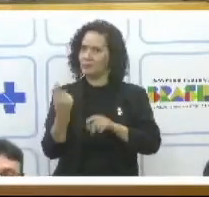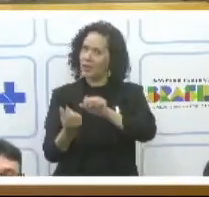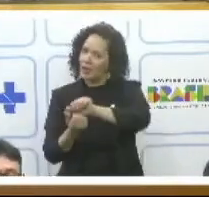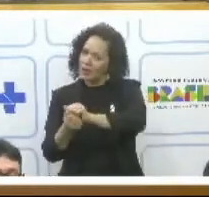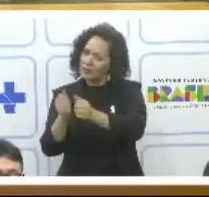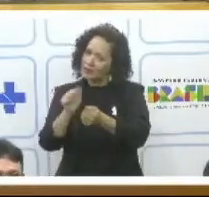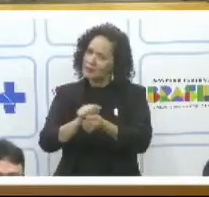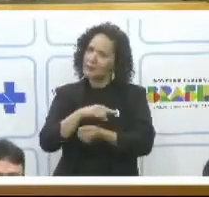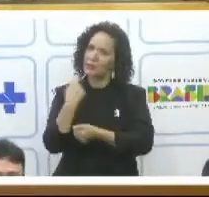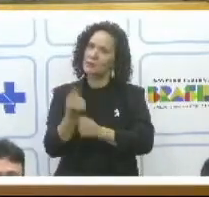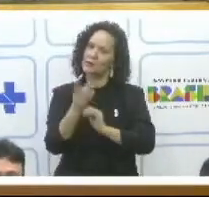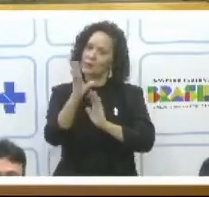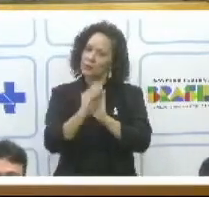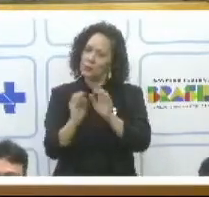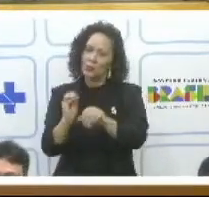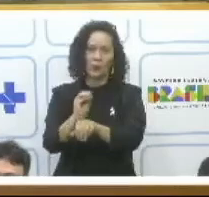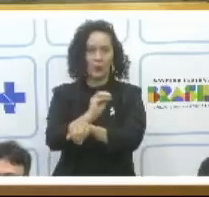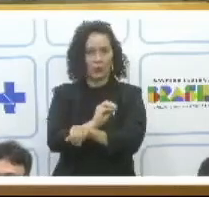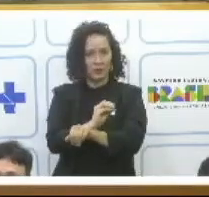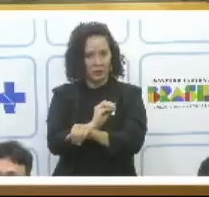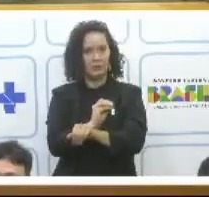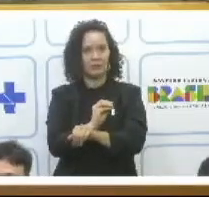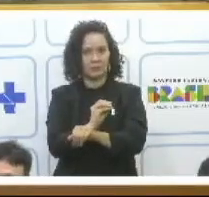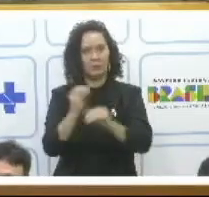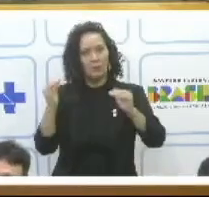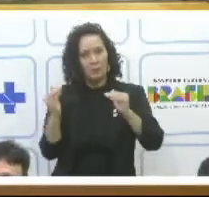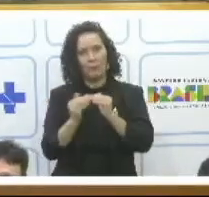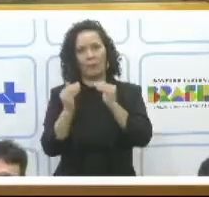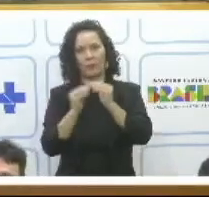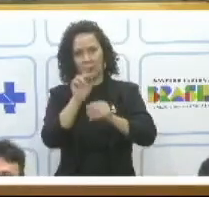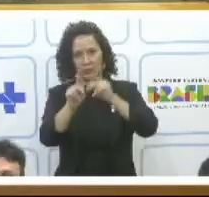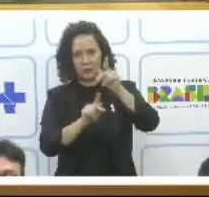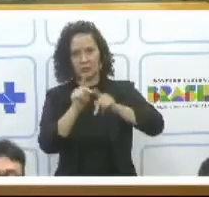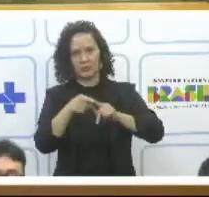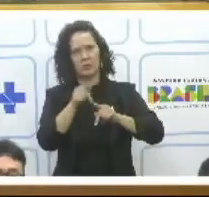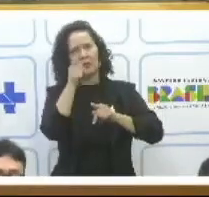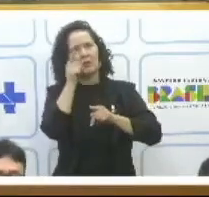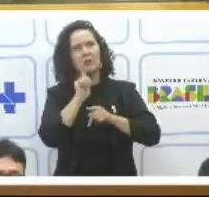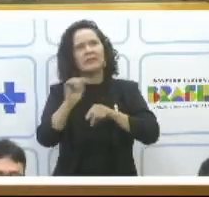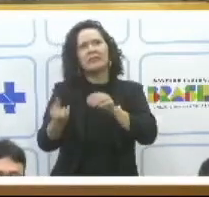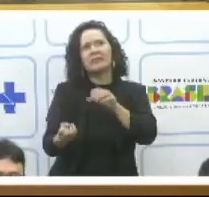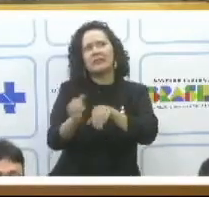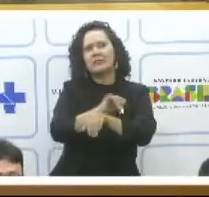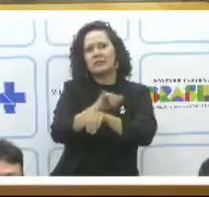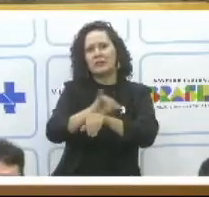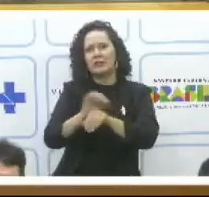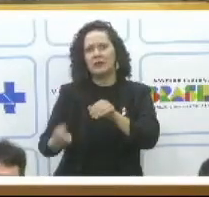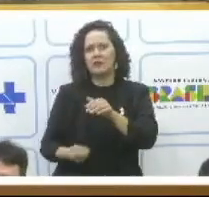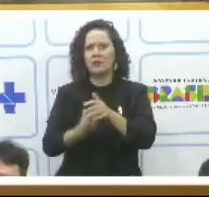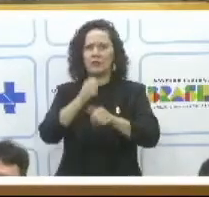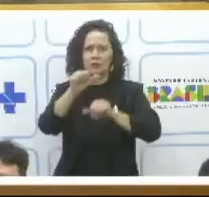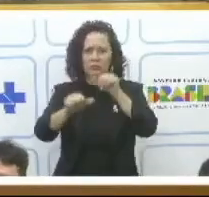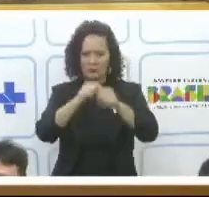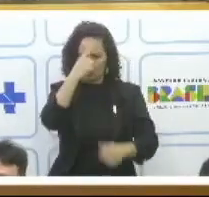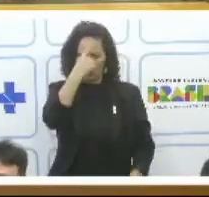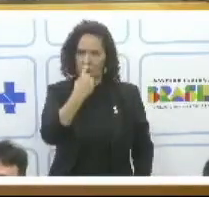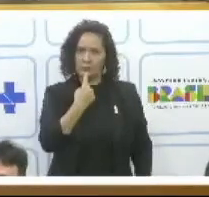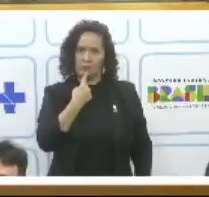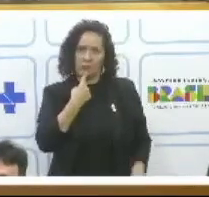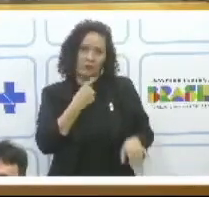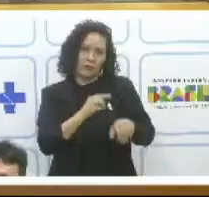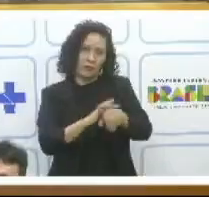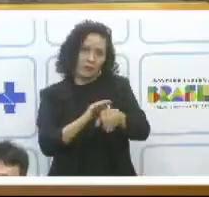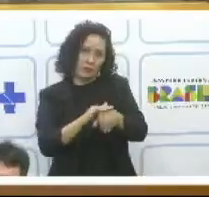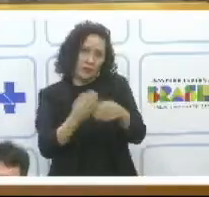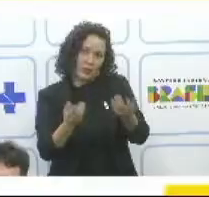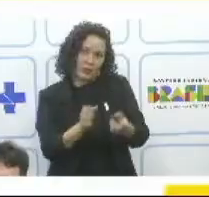adequar o nosso modelo de cuidado, né, ter ferramentas para lidar com essa mudança desse perfil epidemiológico.